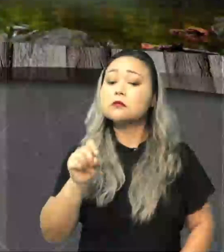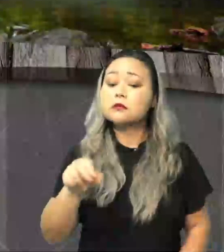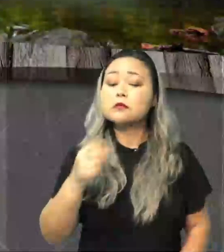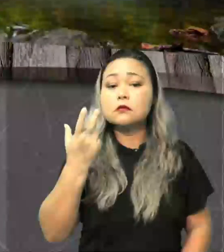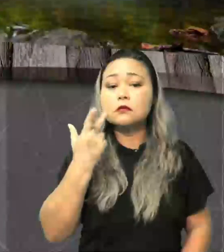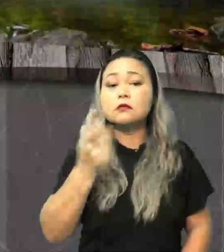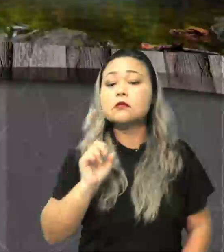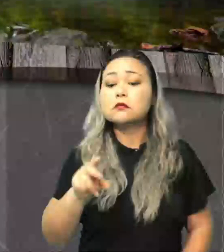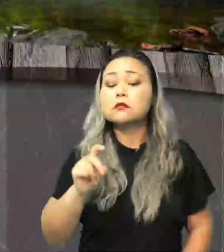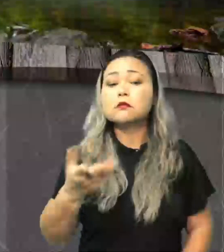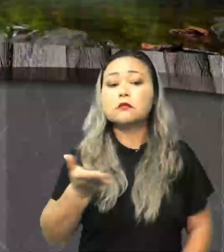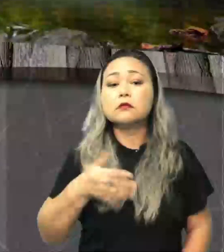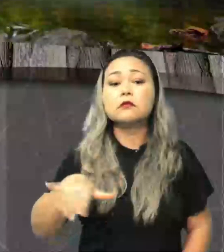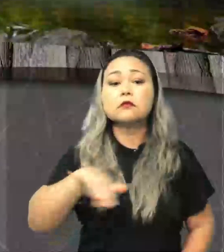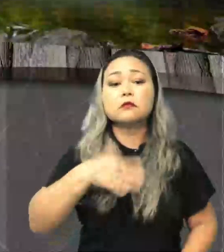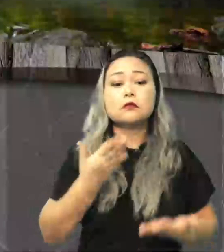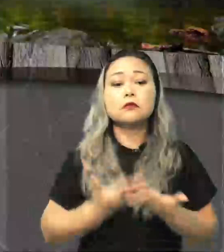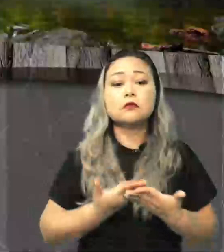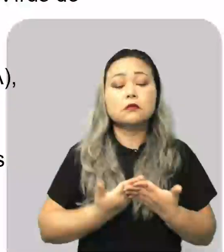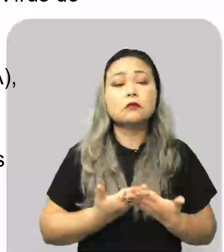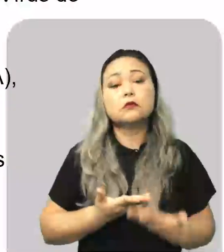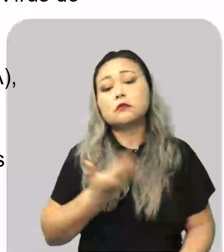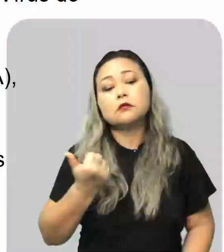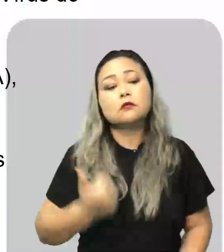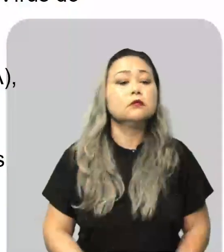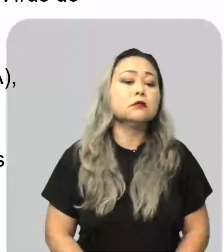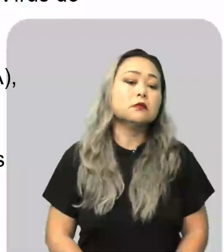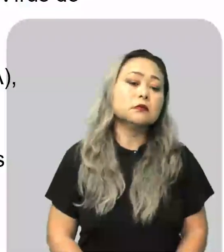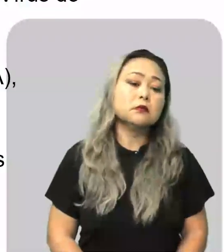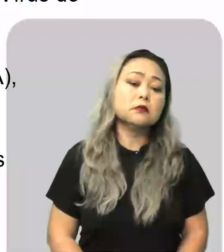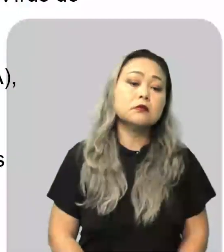nós estamos então falando nesta aula. Vamos lá?